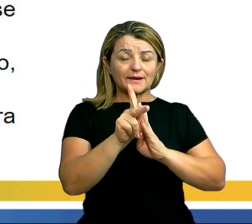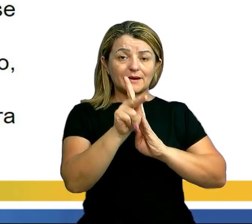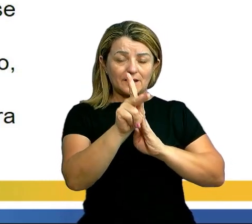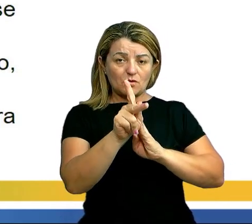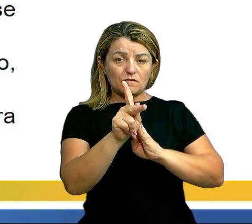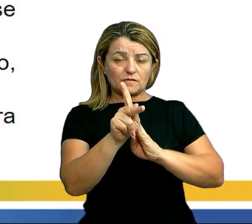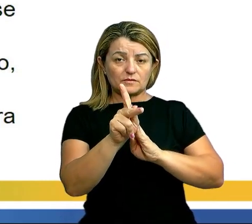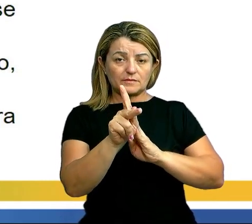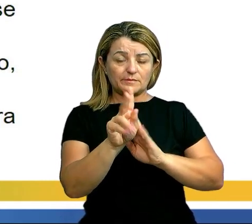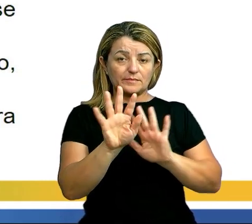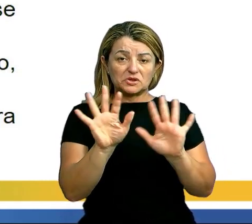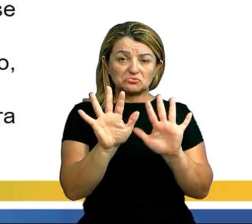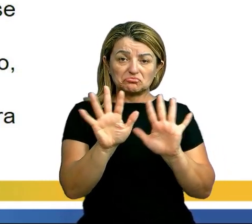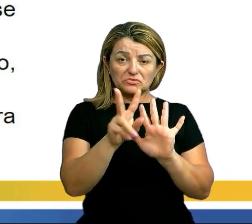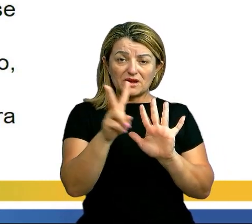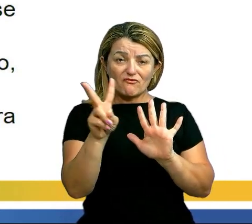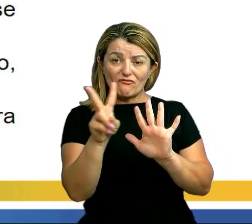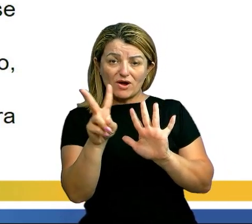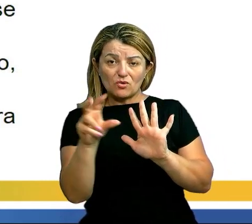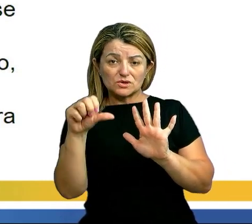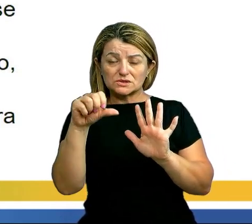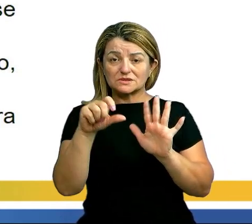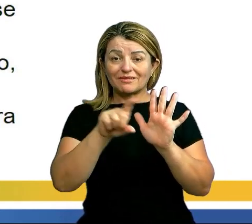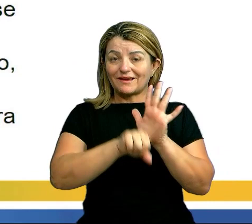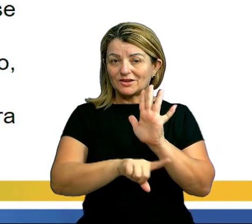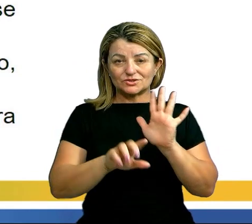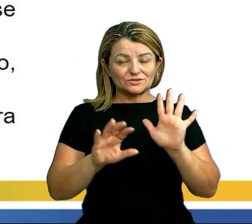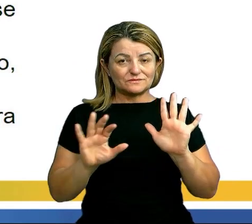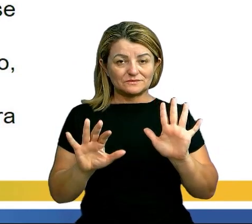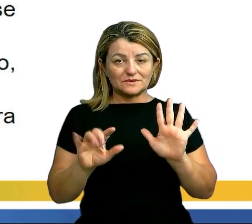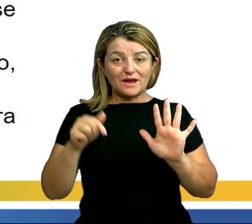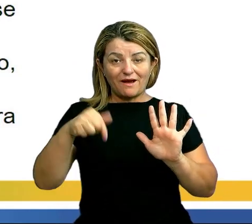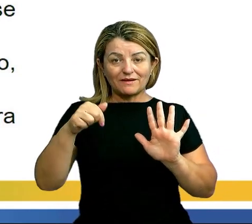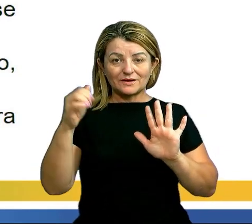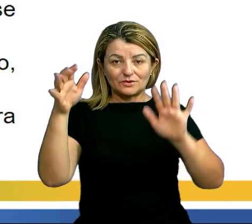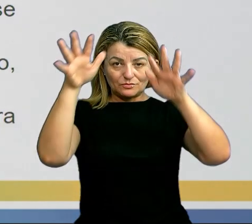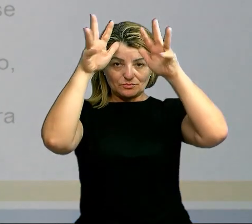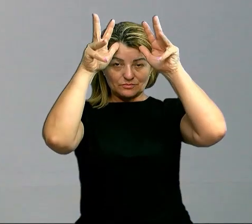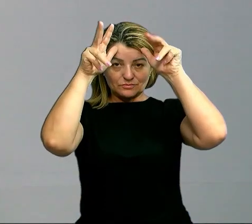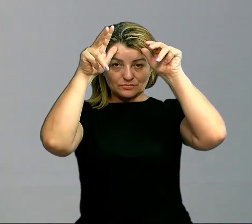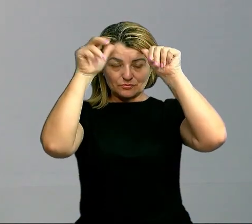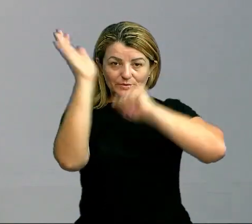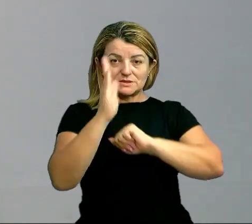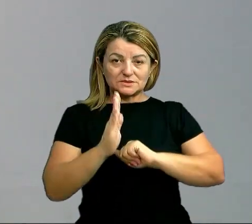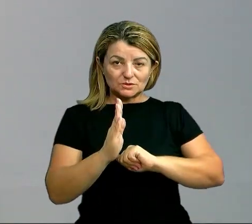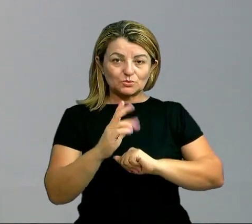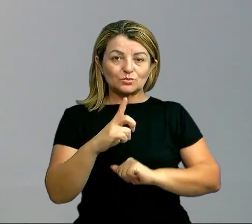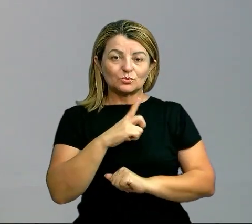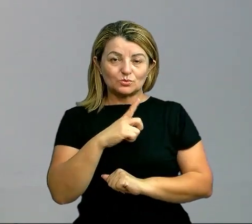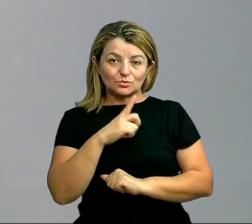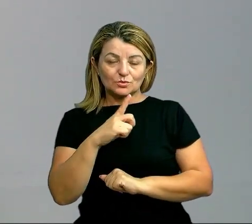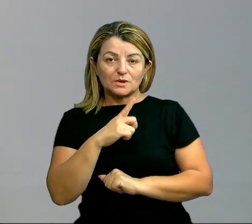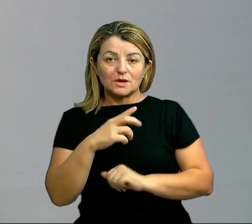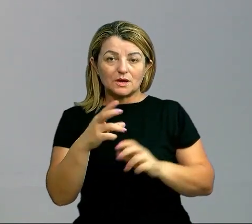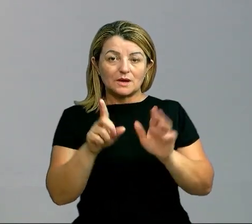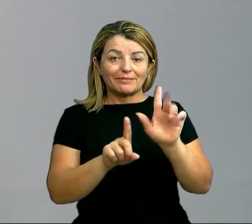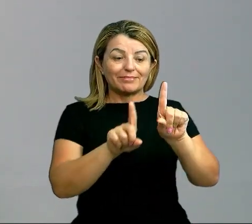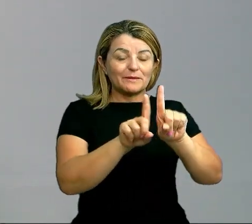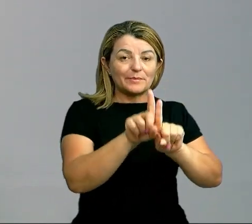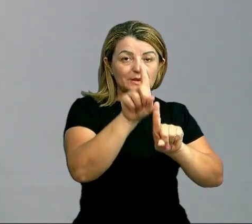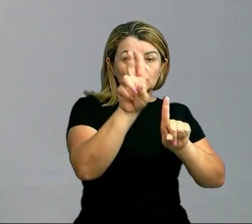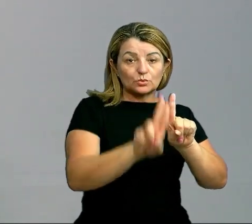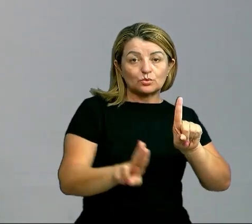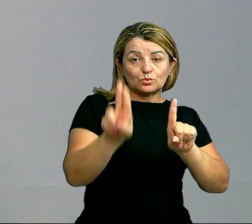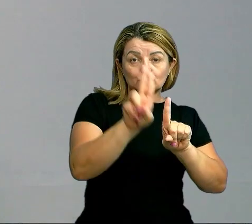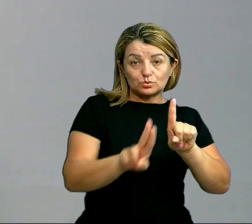são admitidos valores numéricos negativos. Então, no nosso país, no Brasil, no caso, observamos que a temperatura utilizada